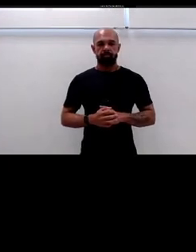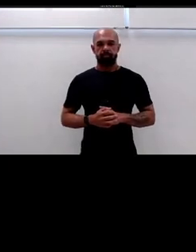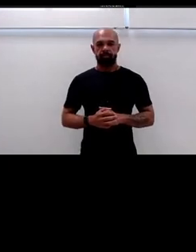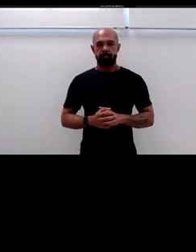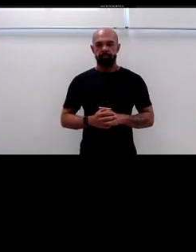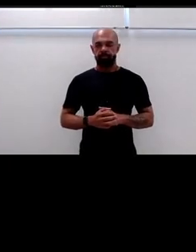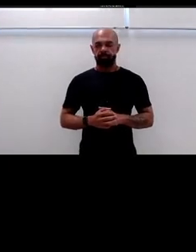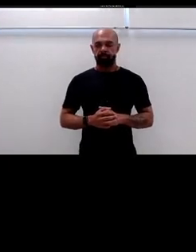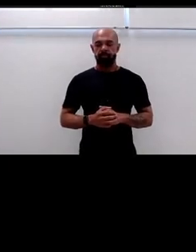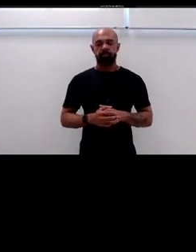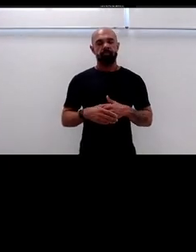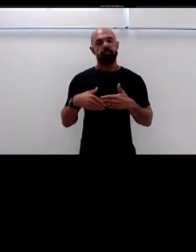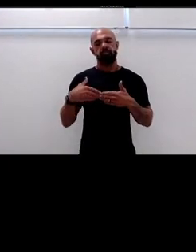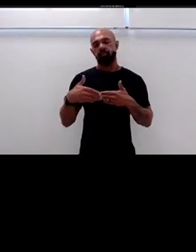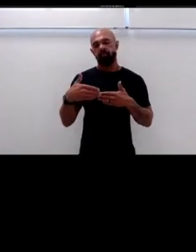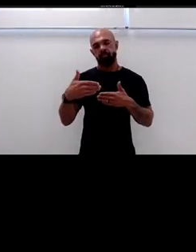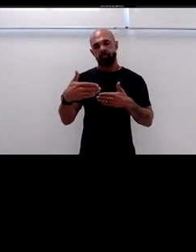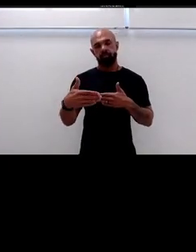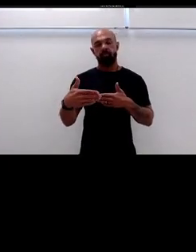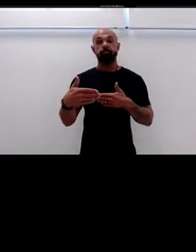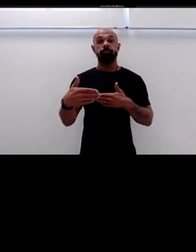Mais à frente, né?